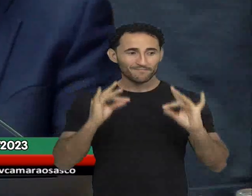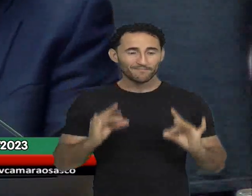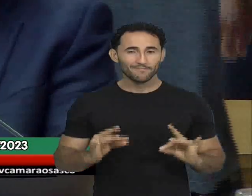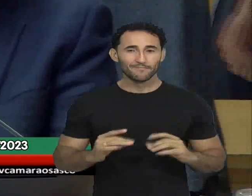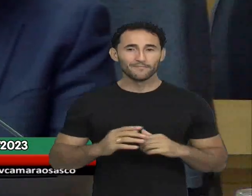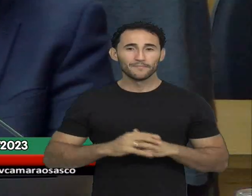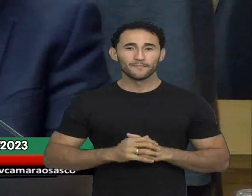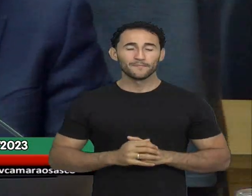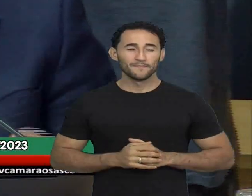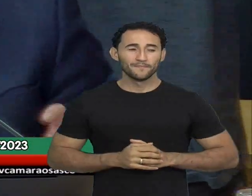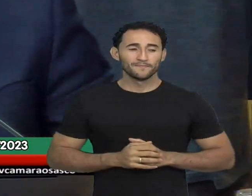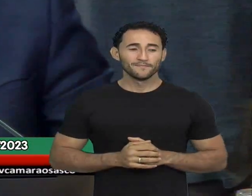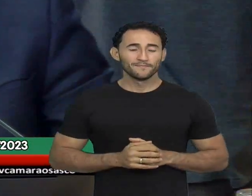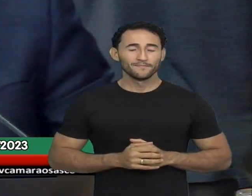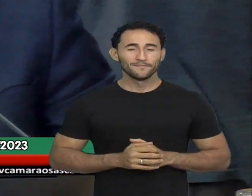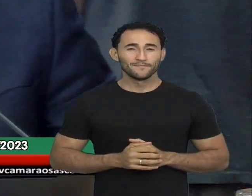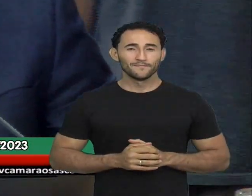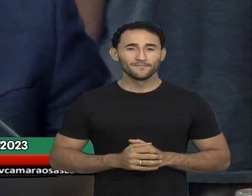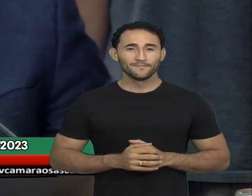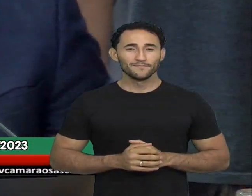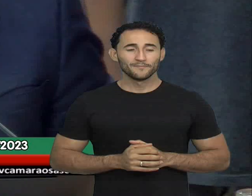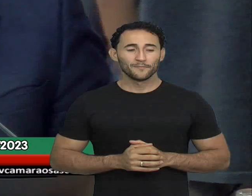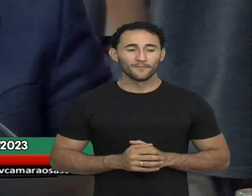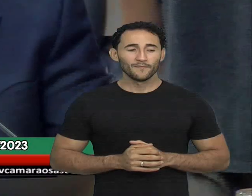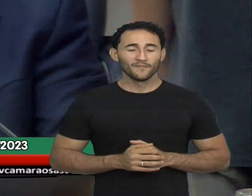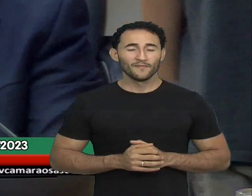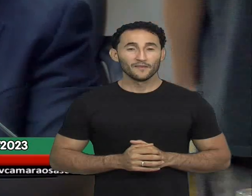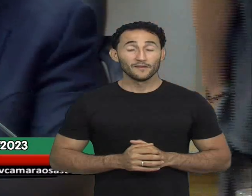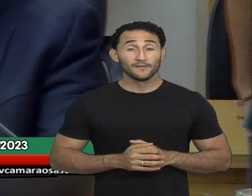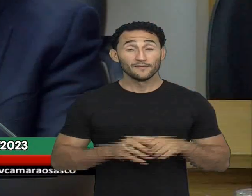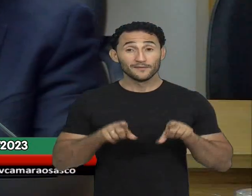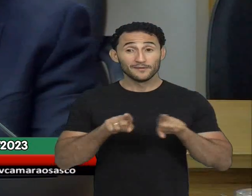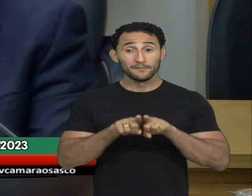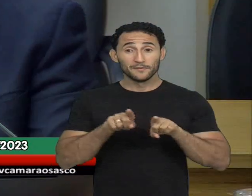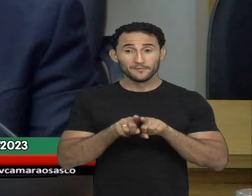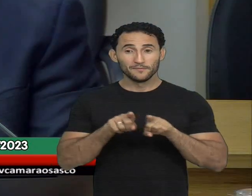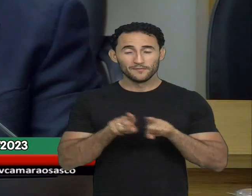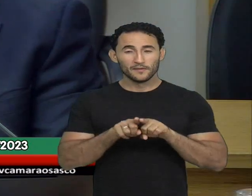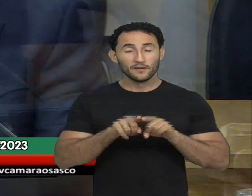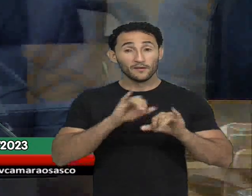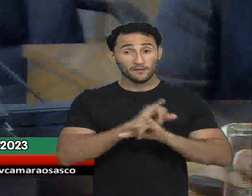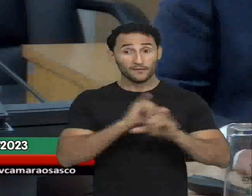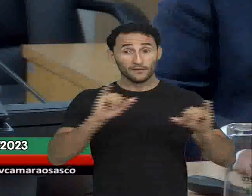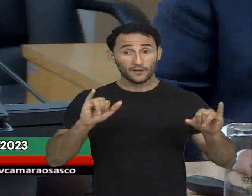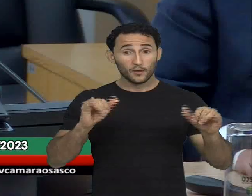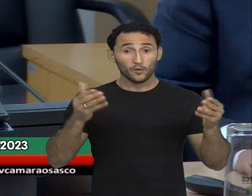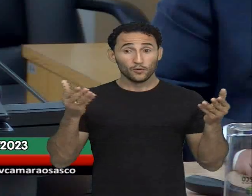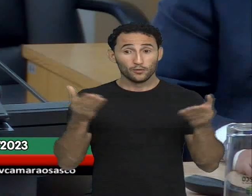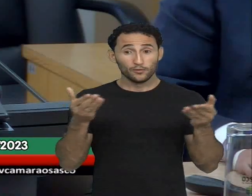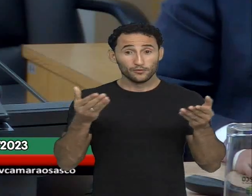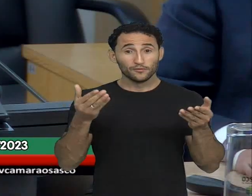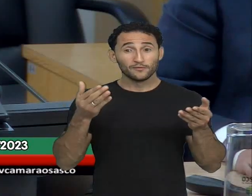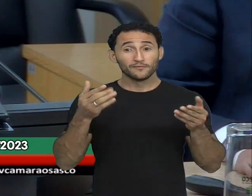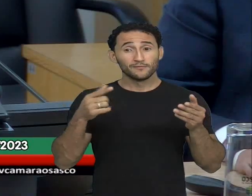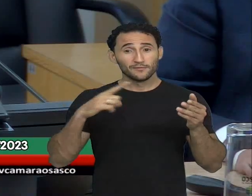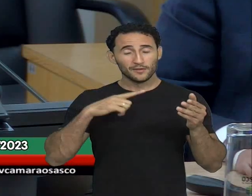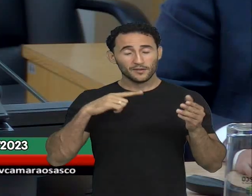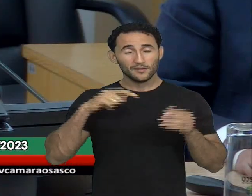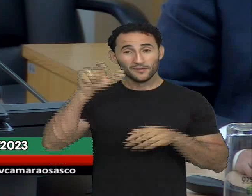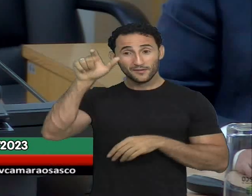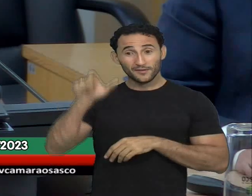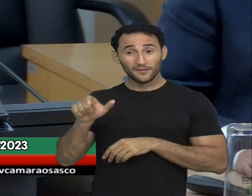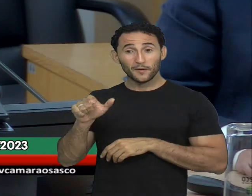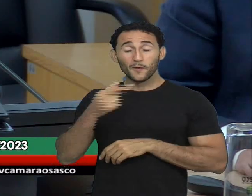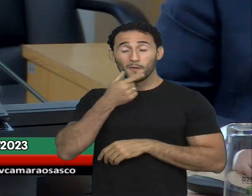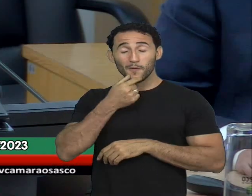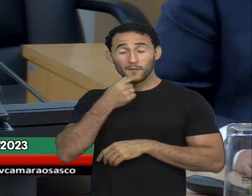doutor. Pode encostar mais o microfone, tá? Gostaria também de falar que nós estamos aqui hoje também com o Paulo, diretor, está aqui